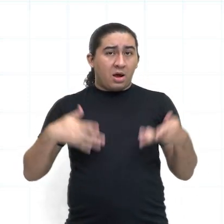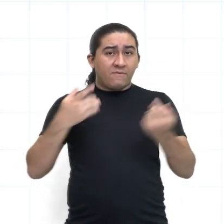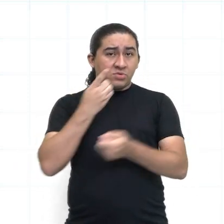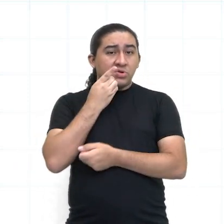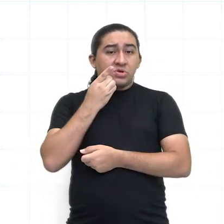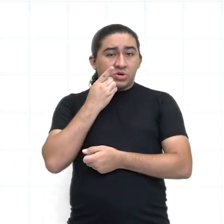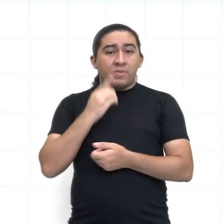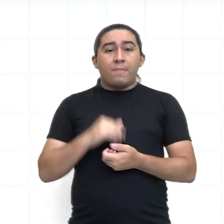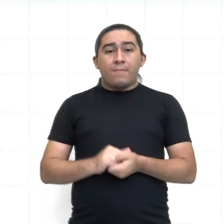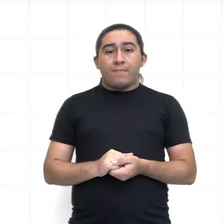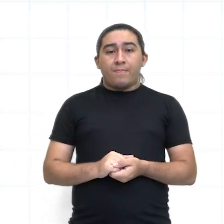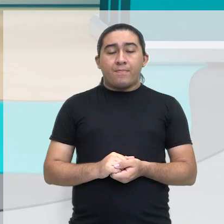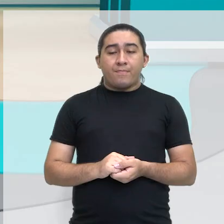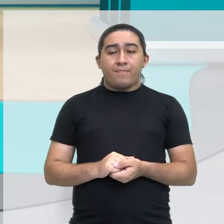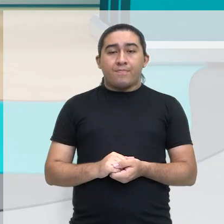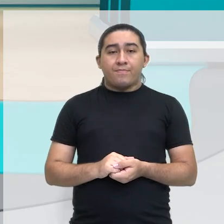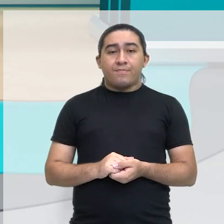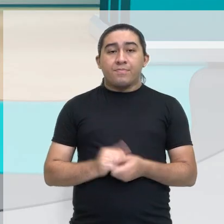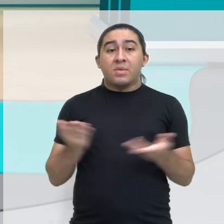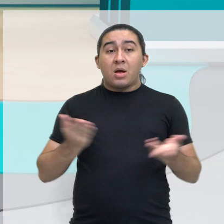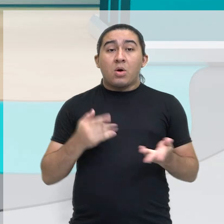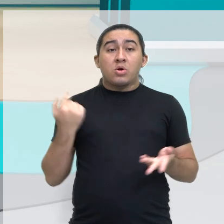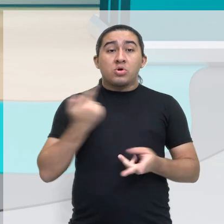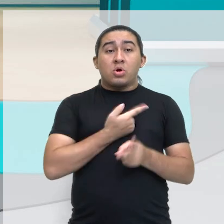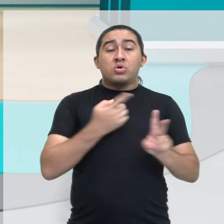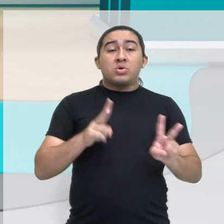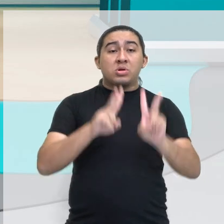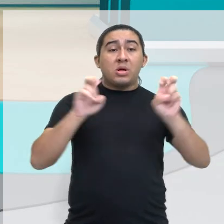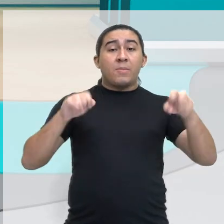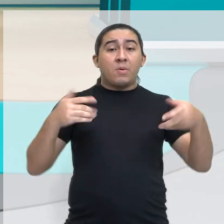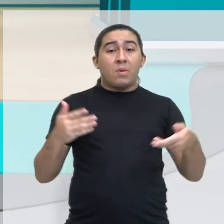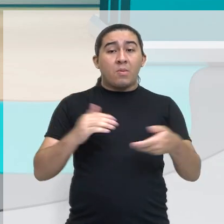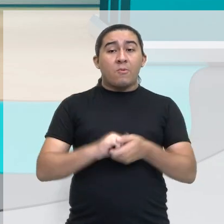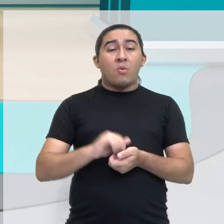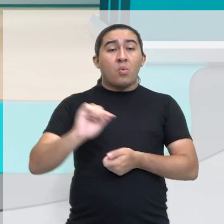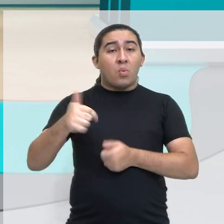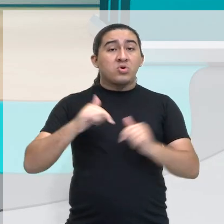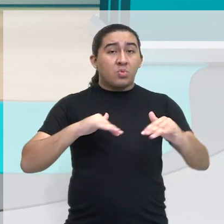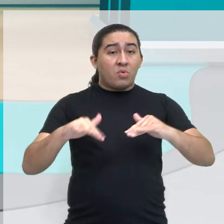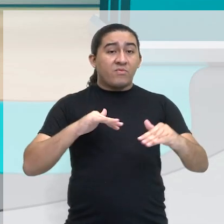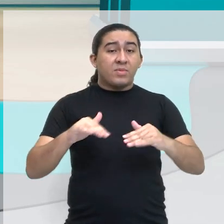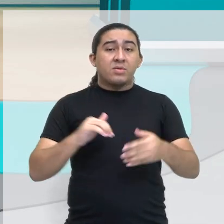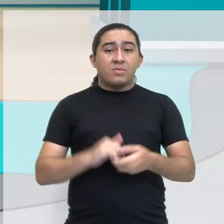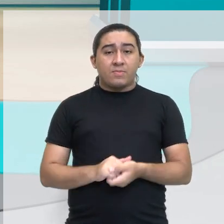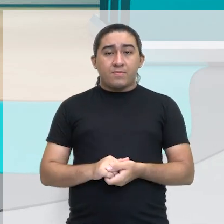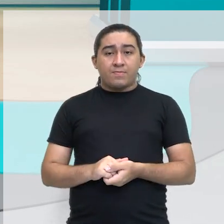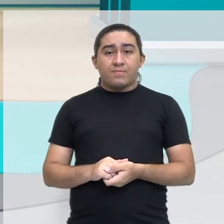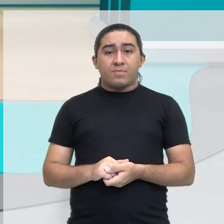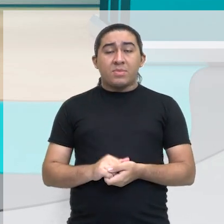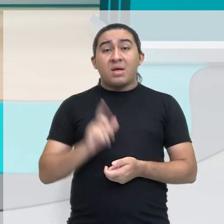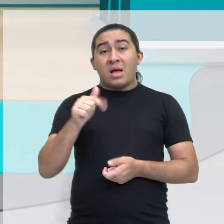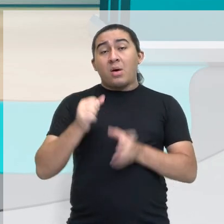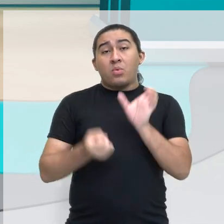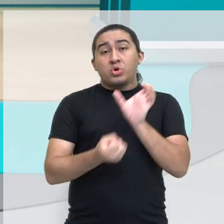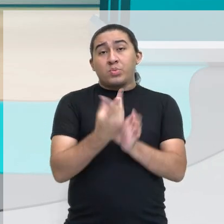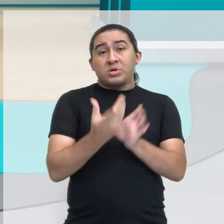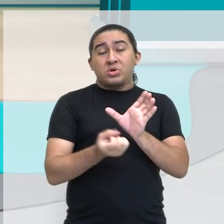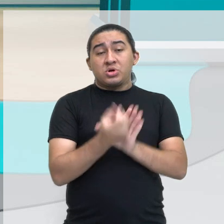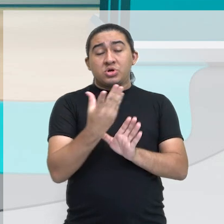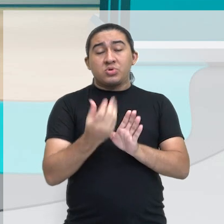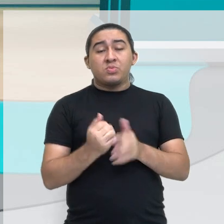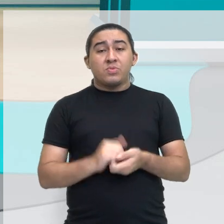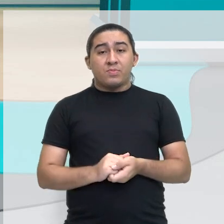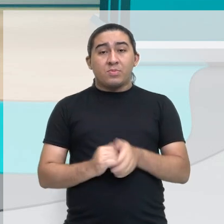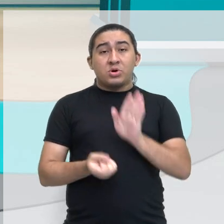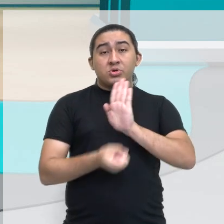cotidiano. E agora a gente vai falar sobre um outro movimento artístico chamado expressionistas.